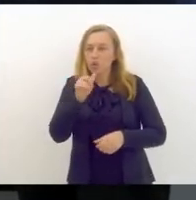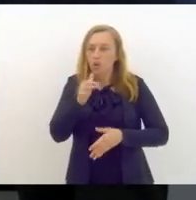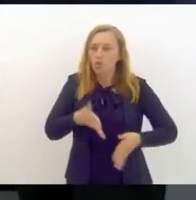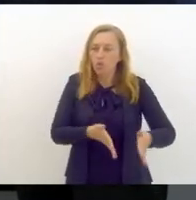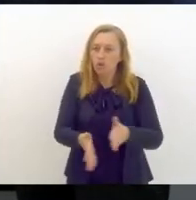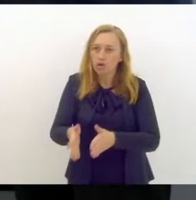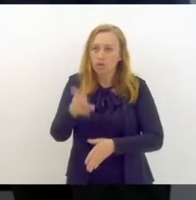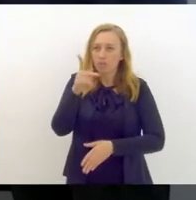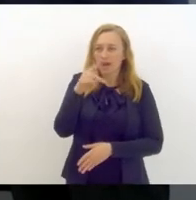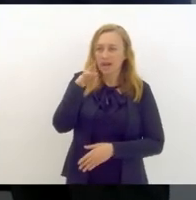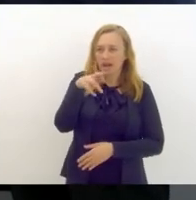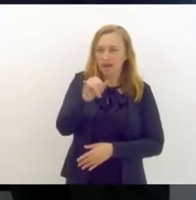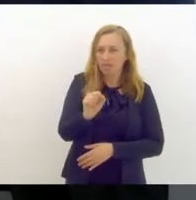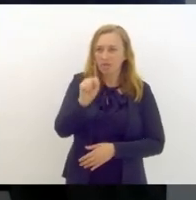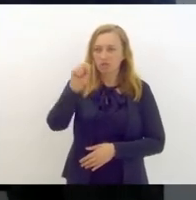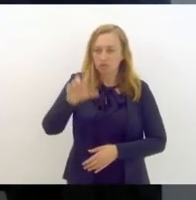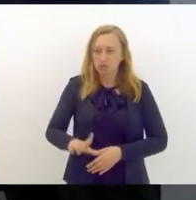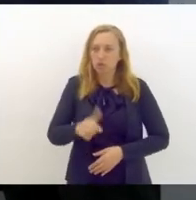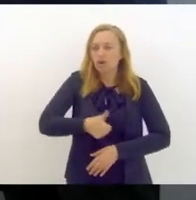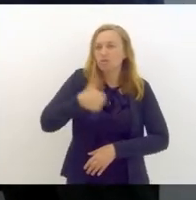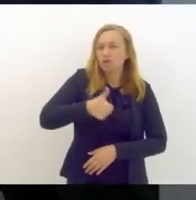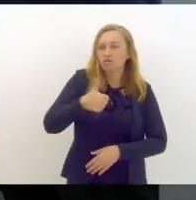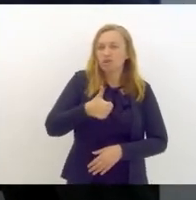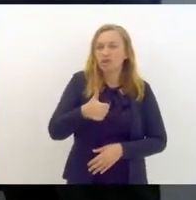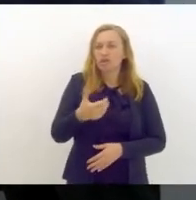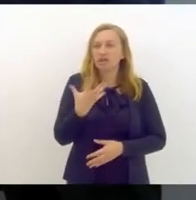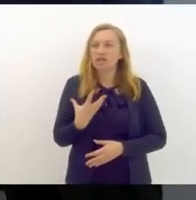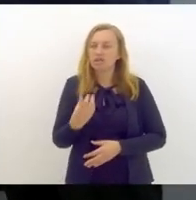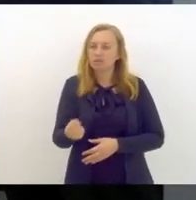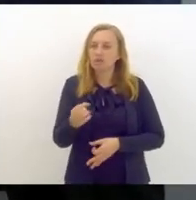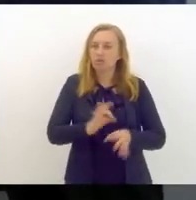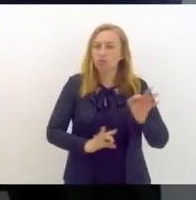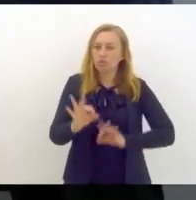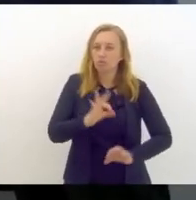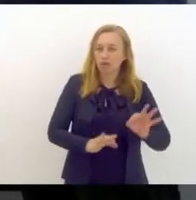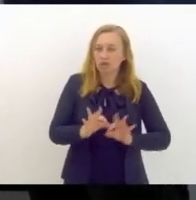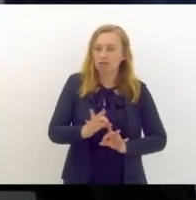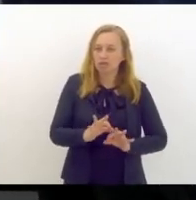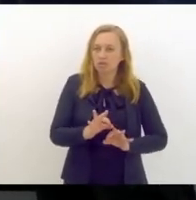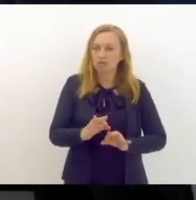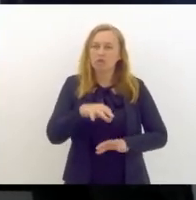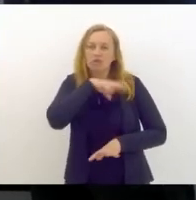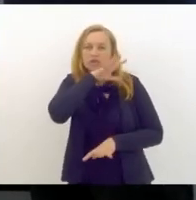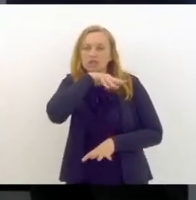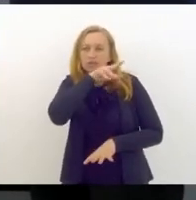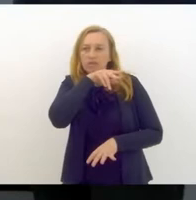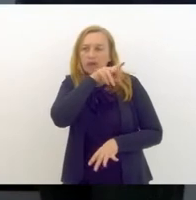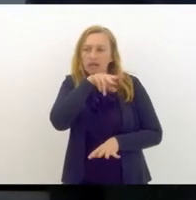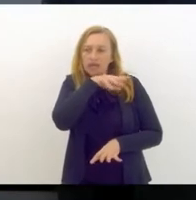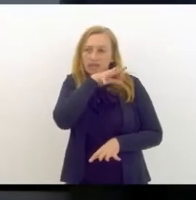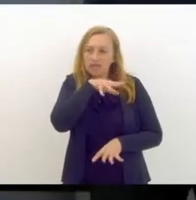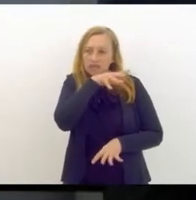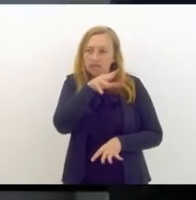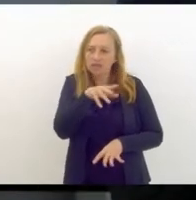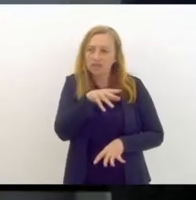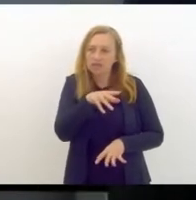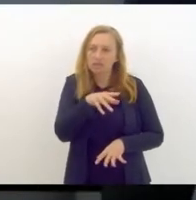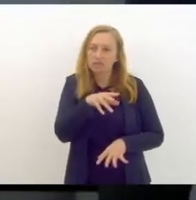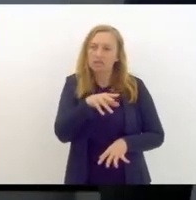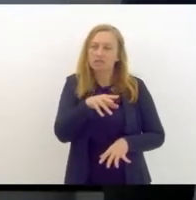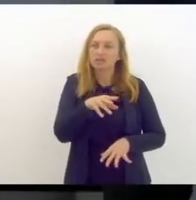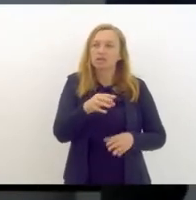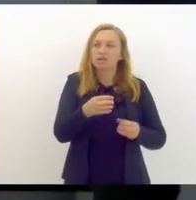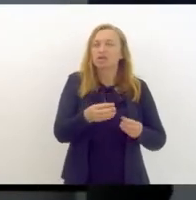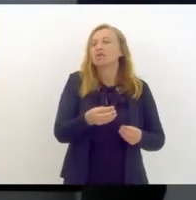Paraíba do Sul, foi a primeira a receber um Plano Nacional de Conservação das Espécies Ameaçadas que residem ali. O Refúgio de Vida Silvestre